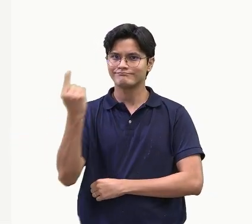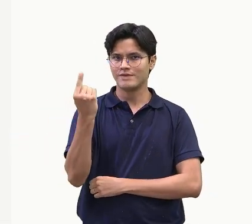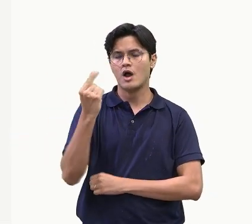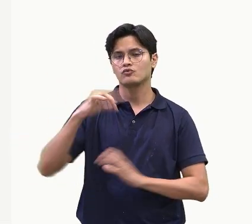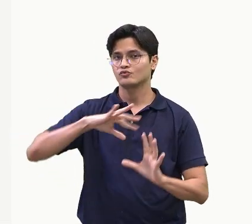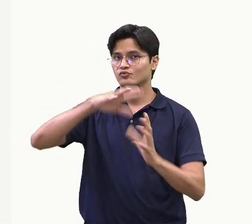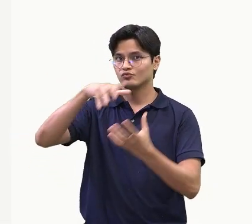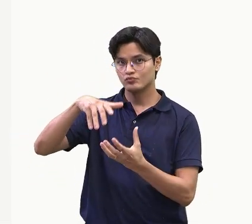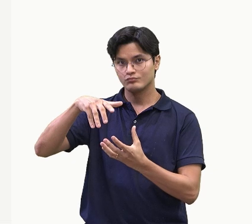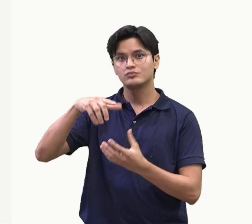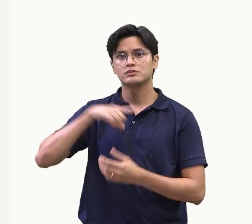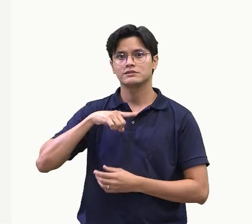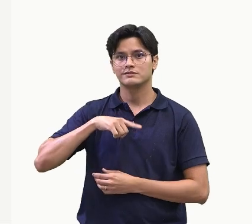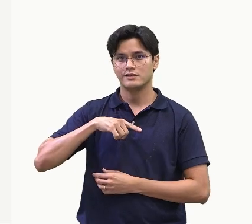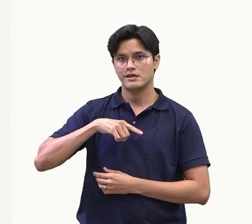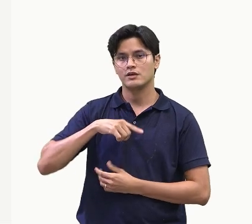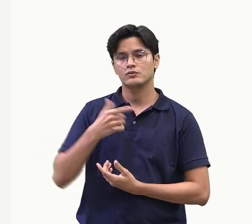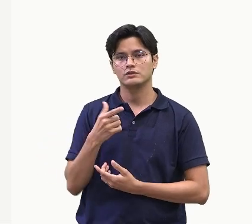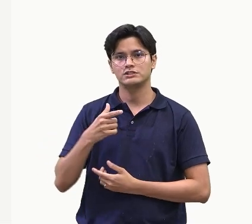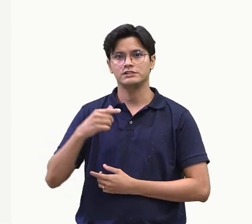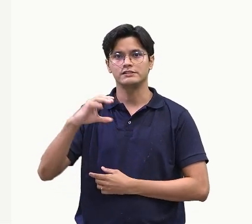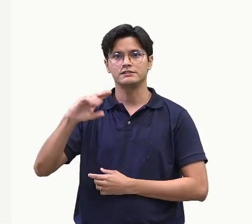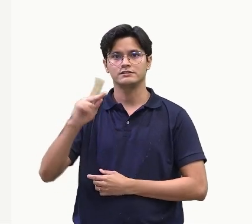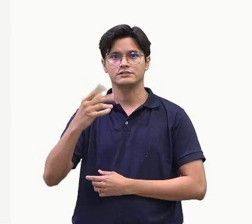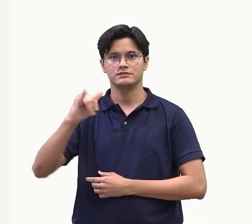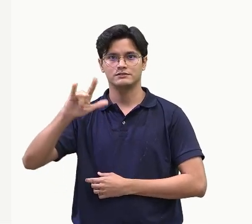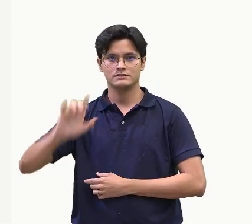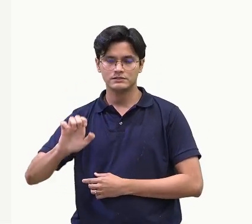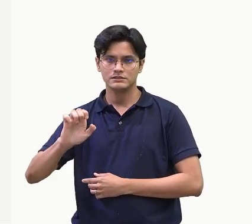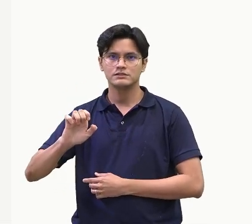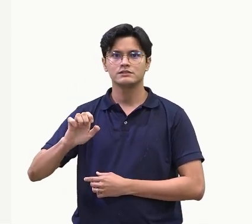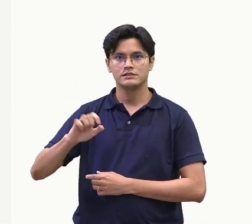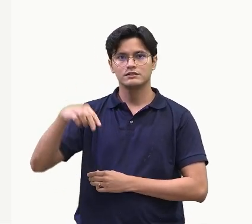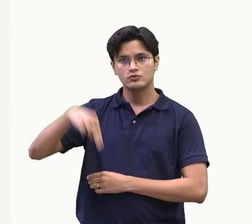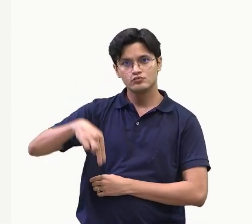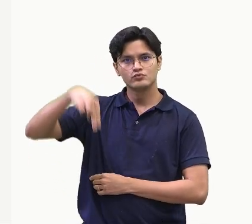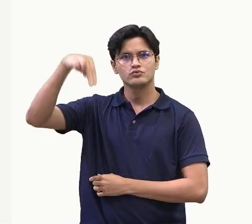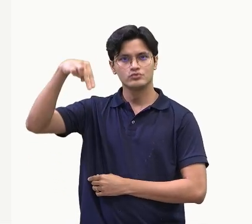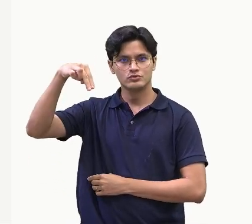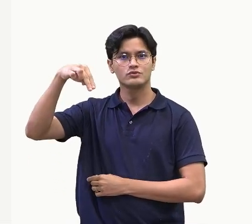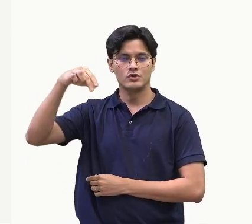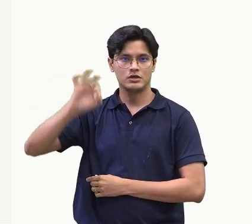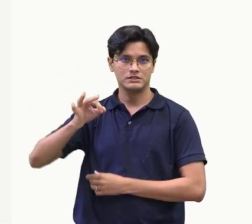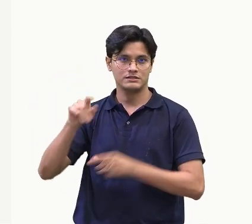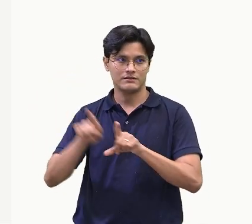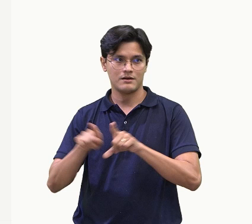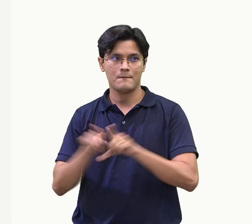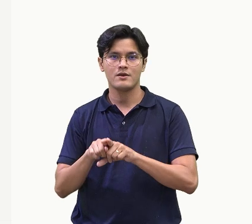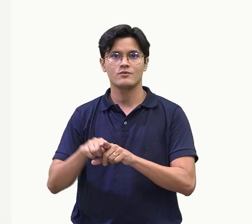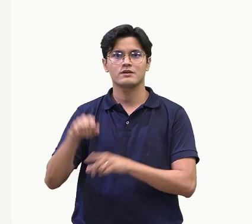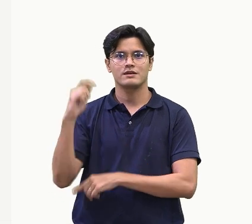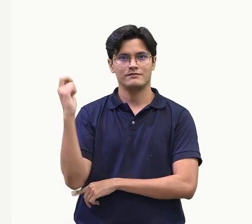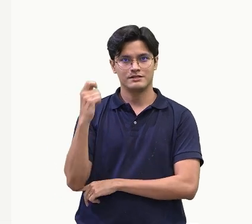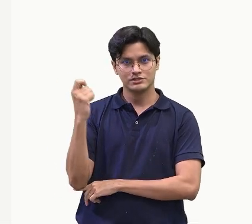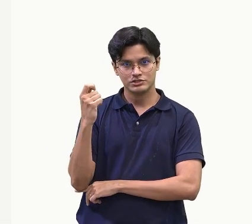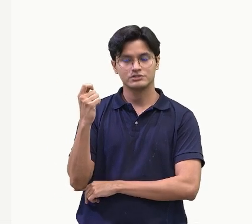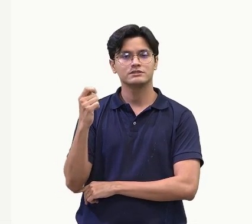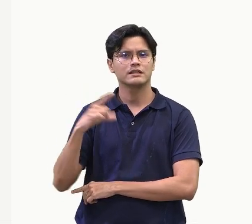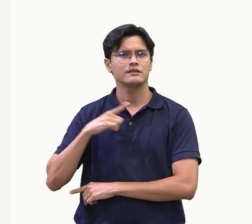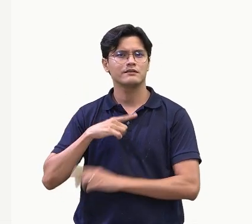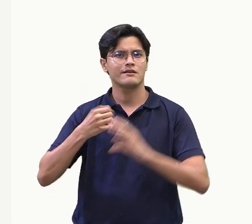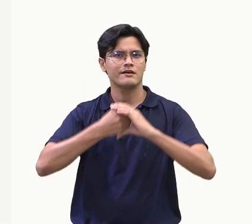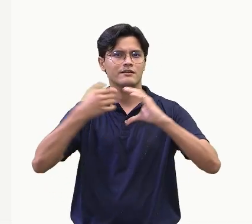e ele se estende até partes do Peru, Bolívia e Argentina. Quais são as